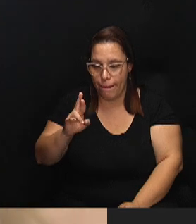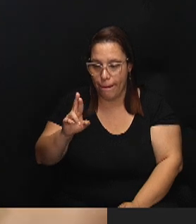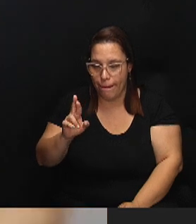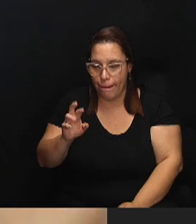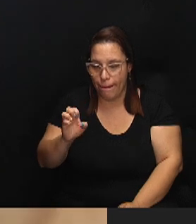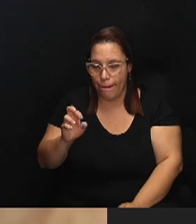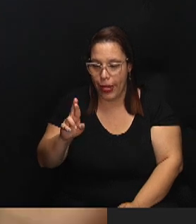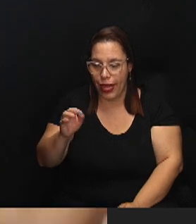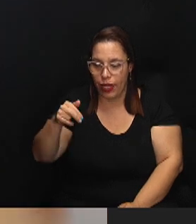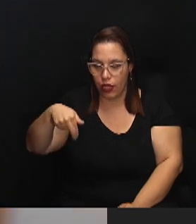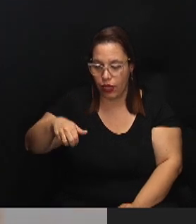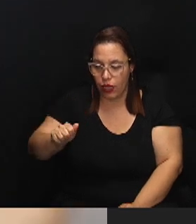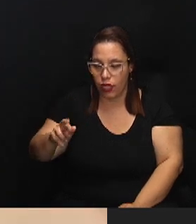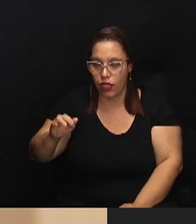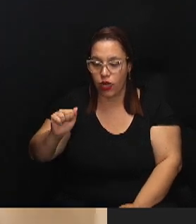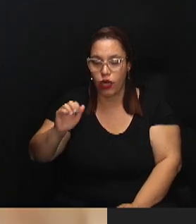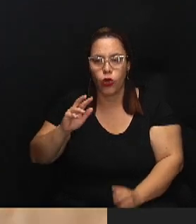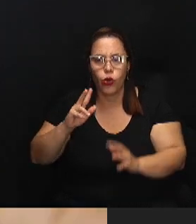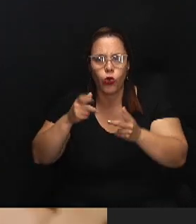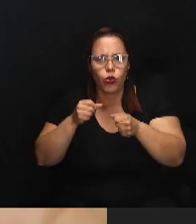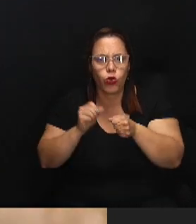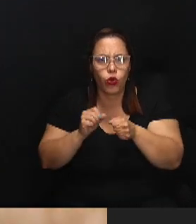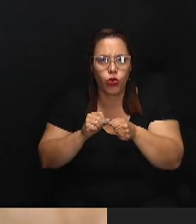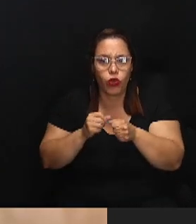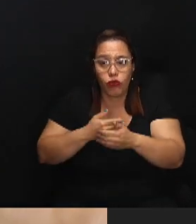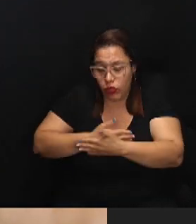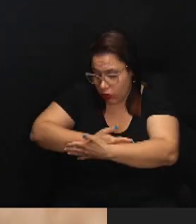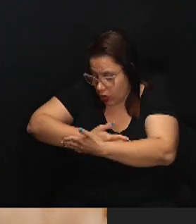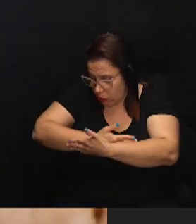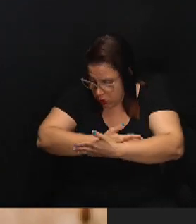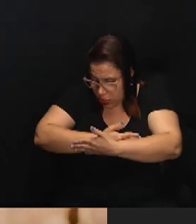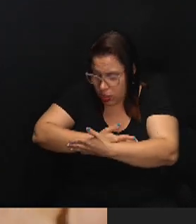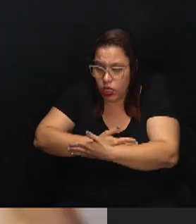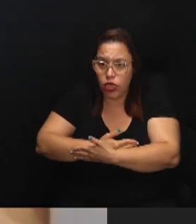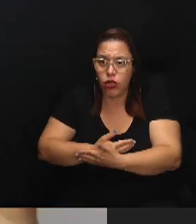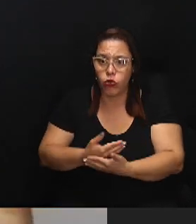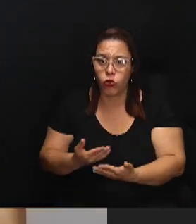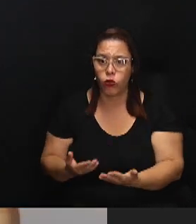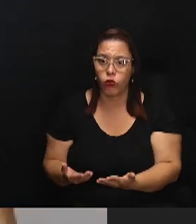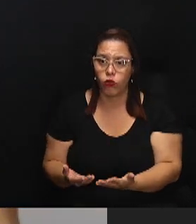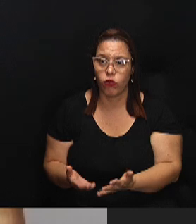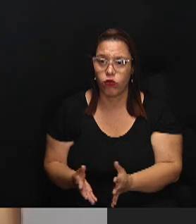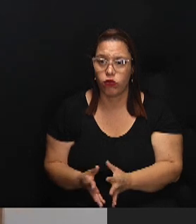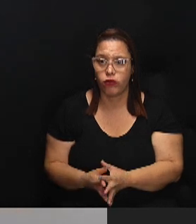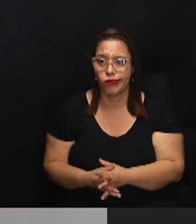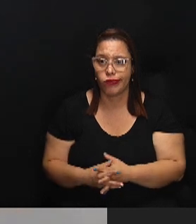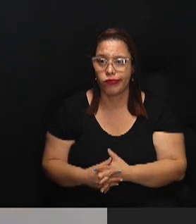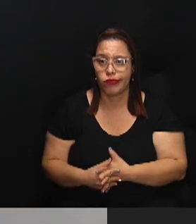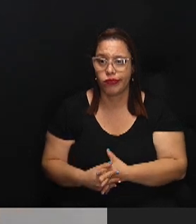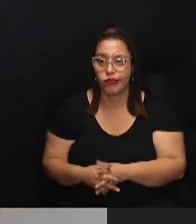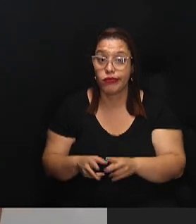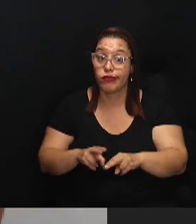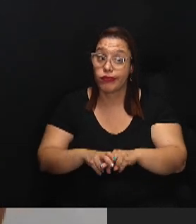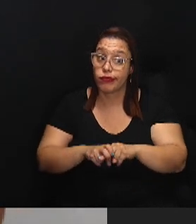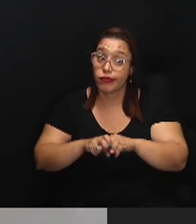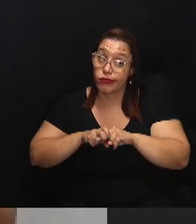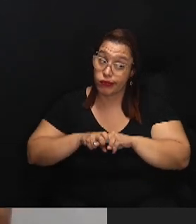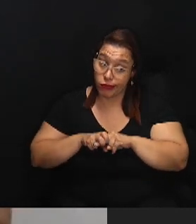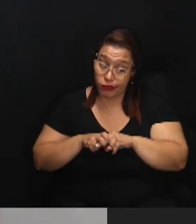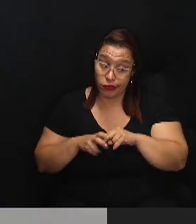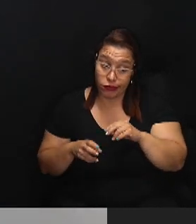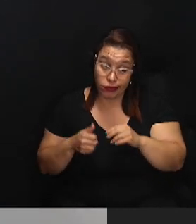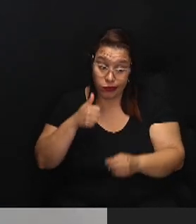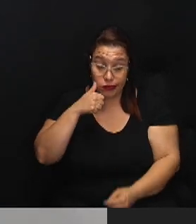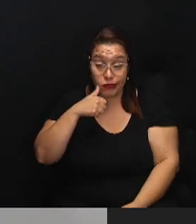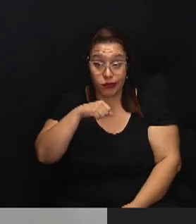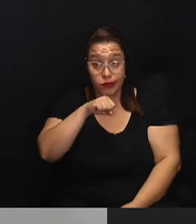saber de tudo que estão fazendo com aquele bebê, né? Então, assim, por isso que é uma